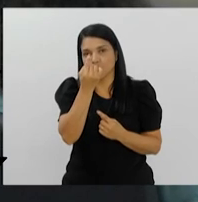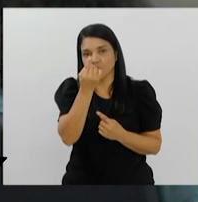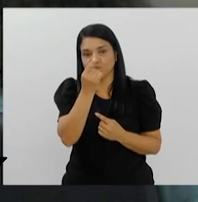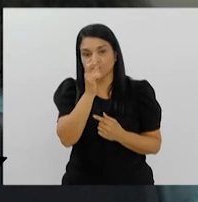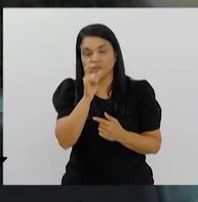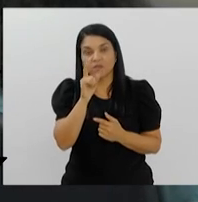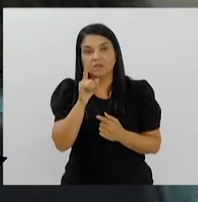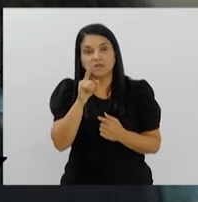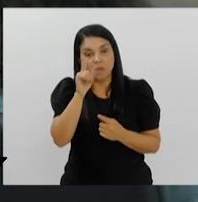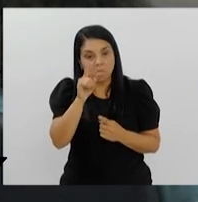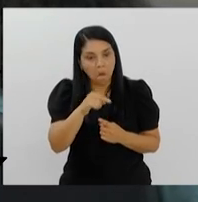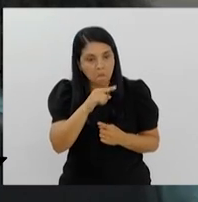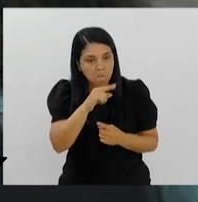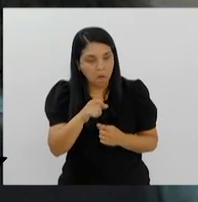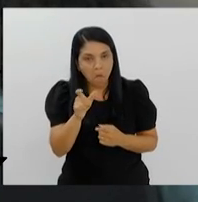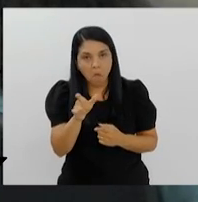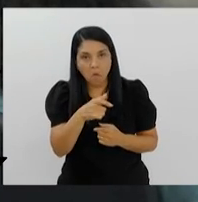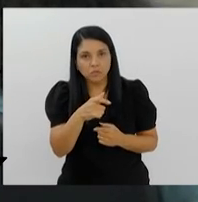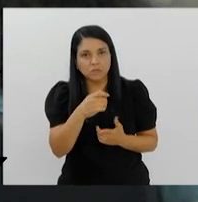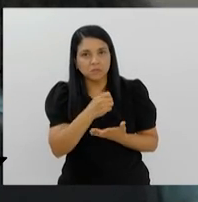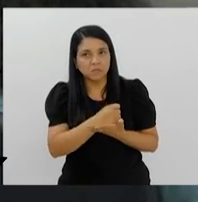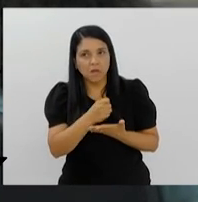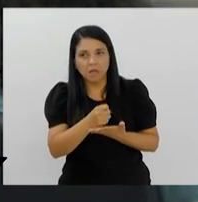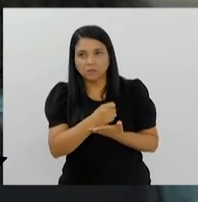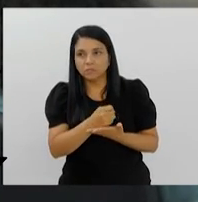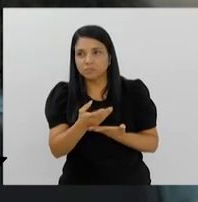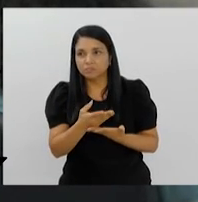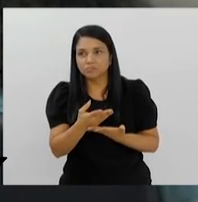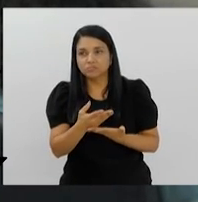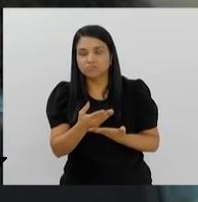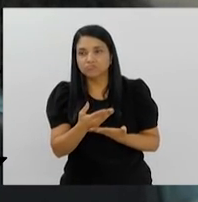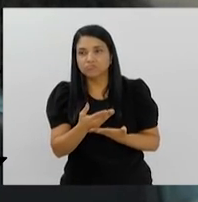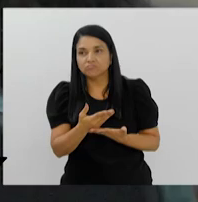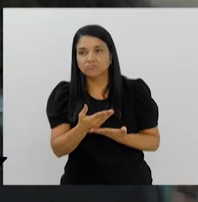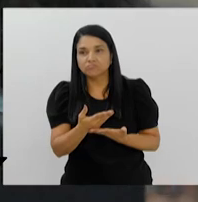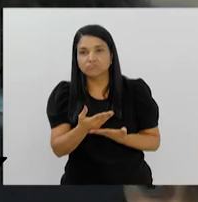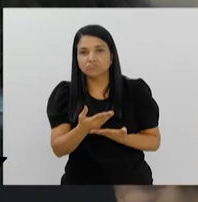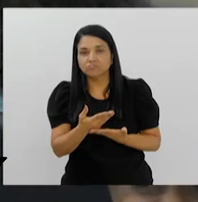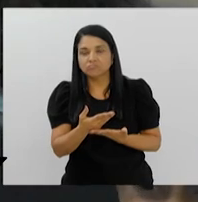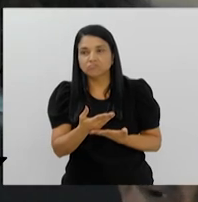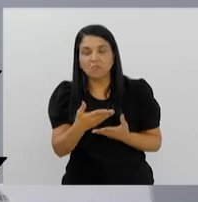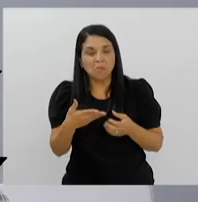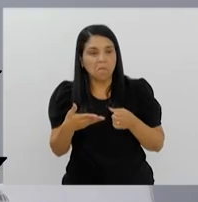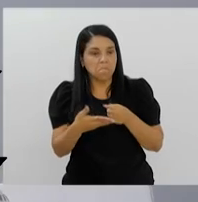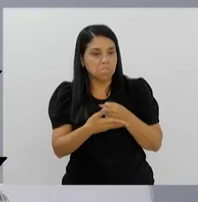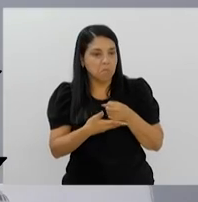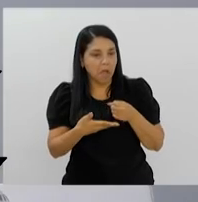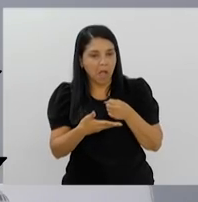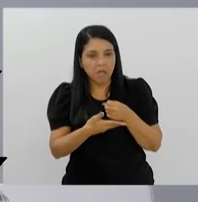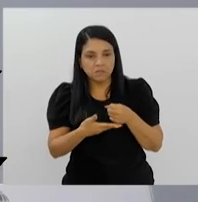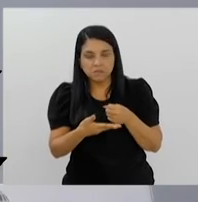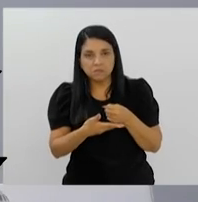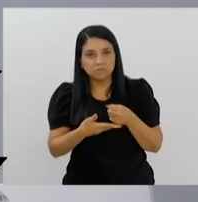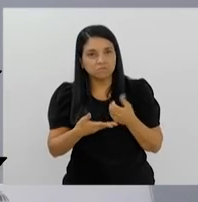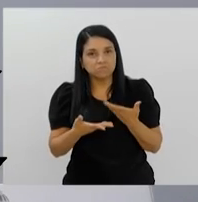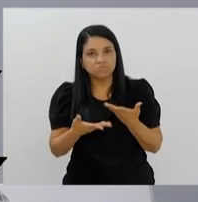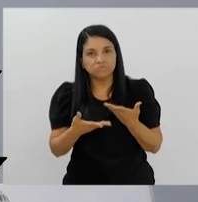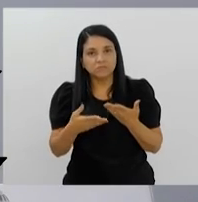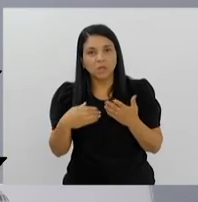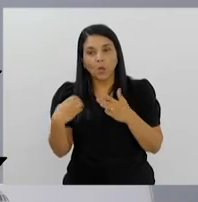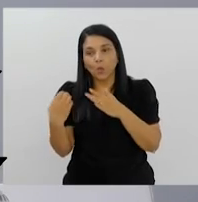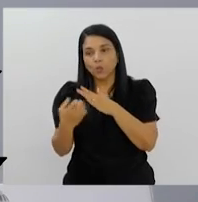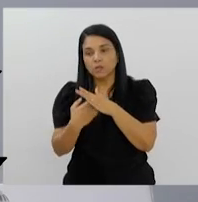rompimento de algum contrato é alguma base contratual por parte da Unimed